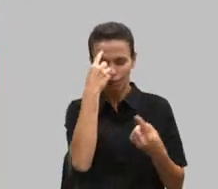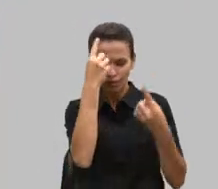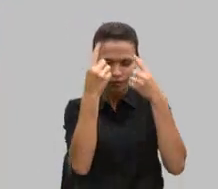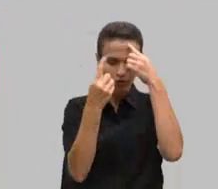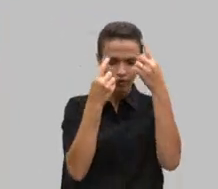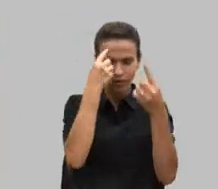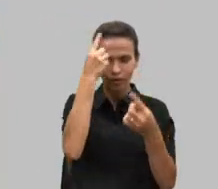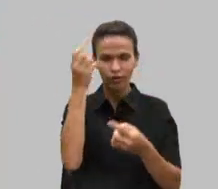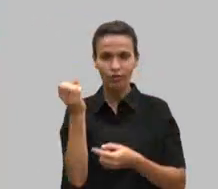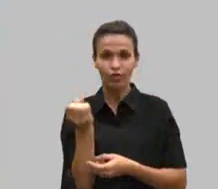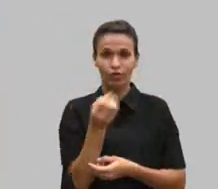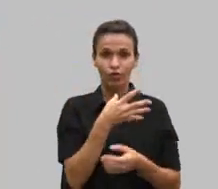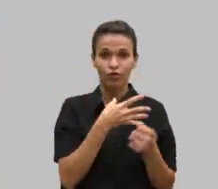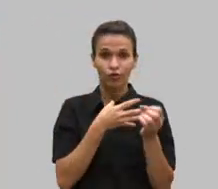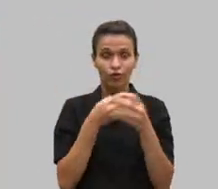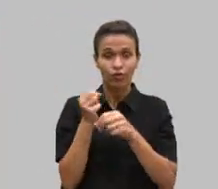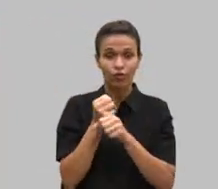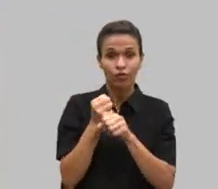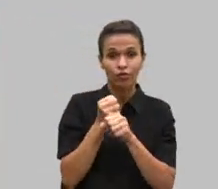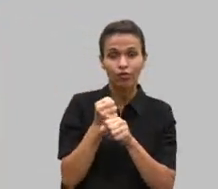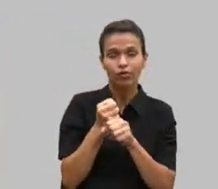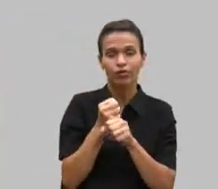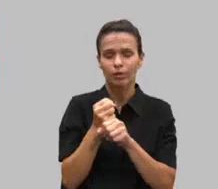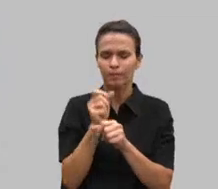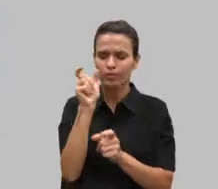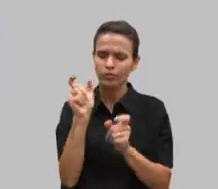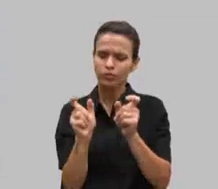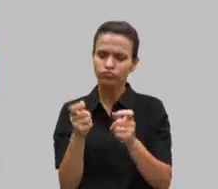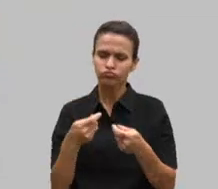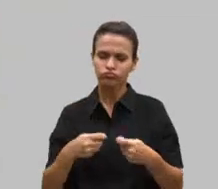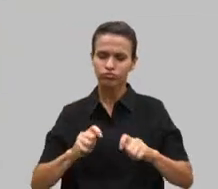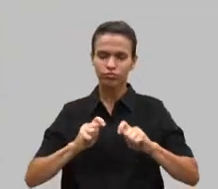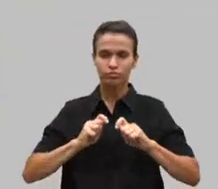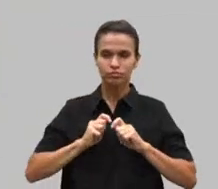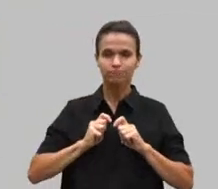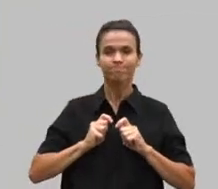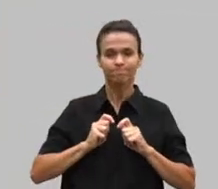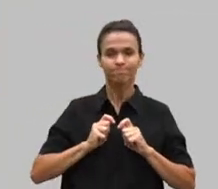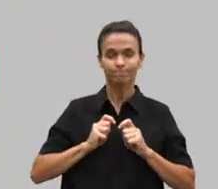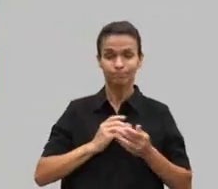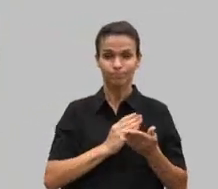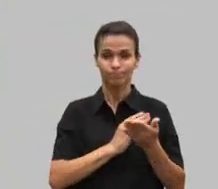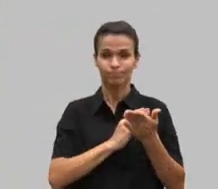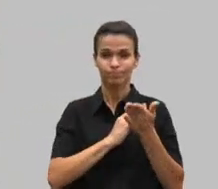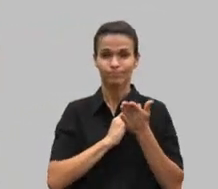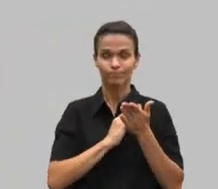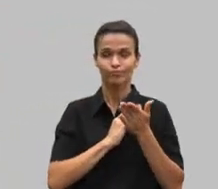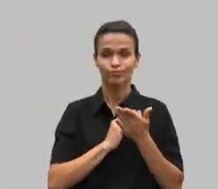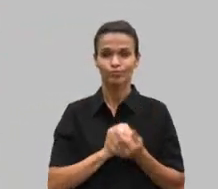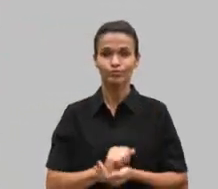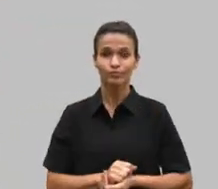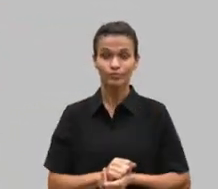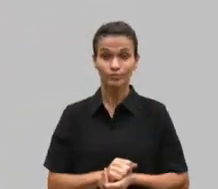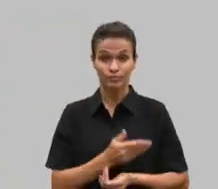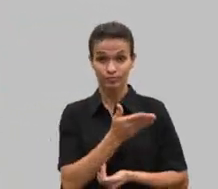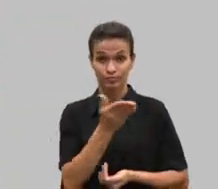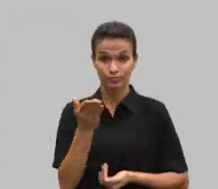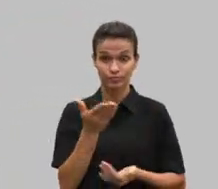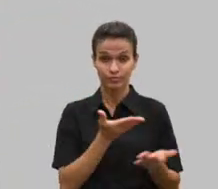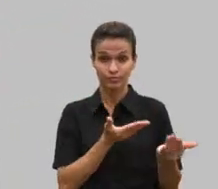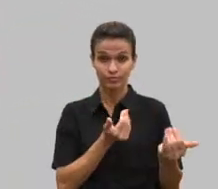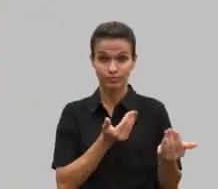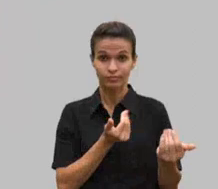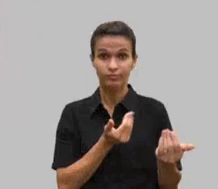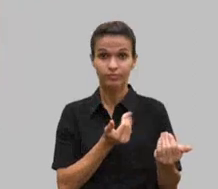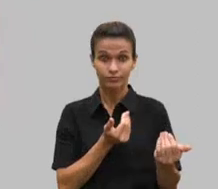ano mais pessoas trazem para o processo sua singular contribuição vocês jovens com